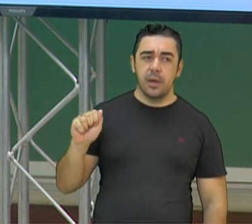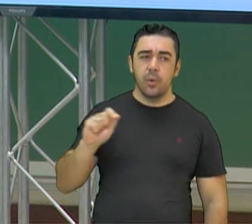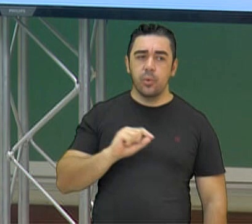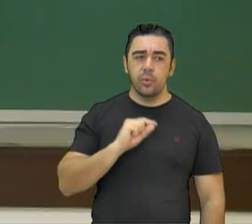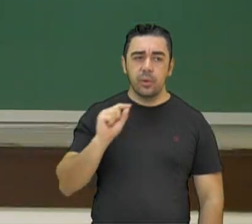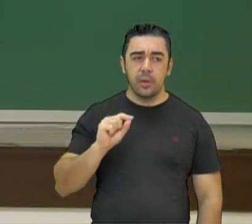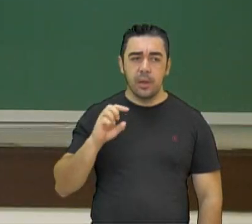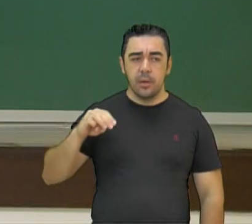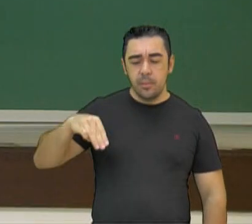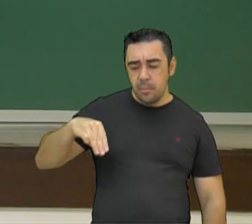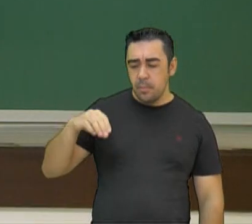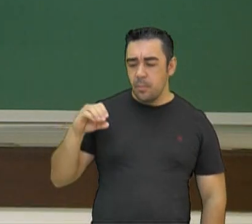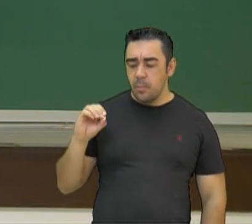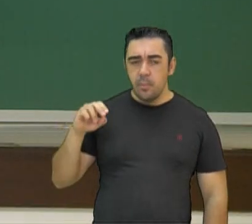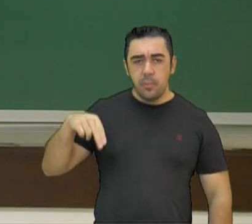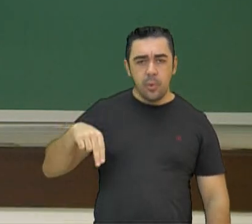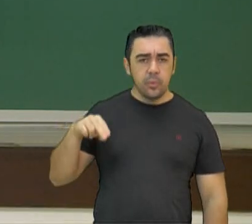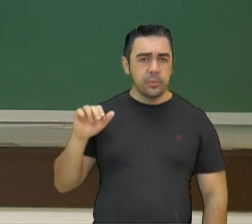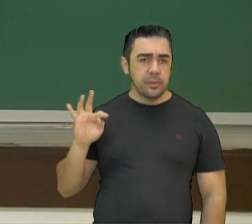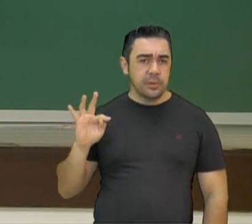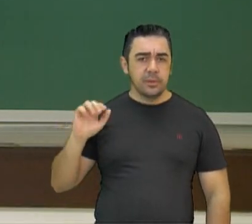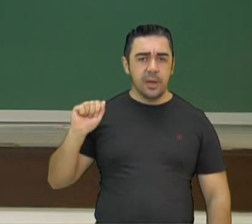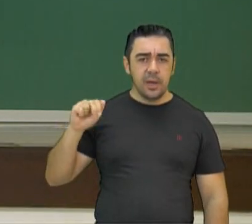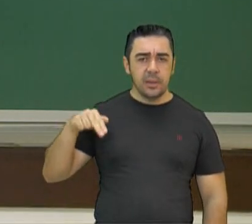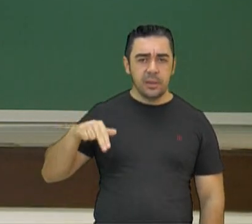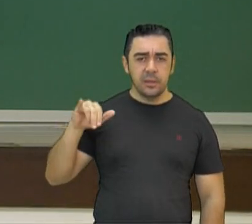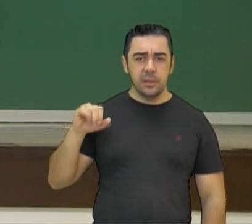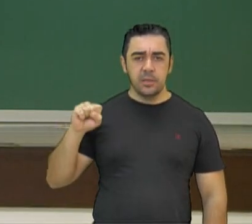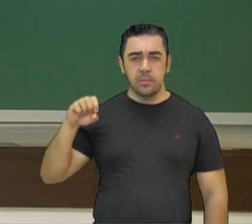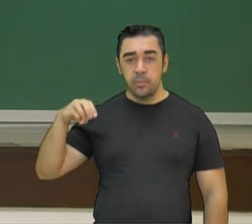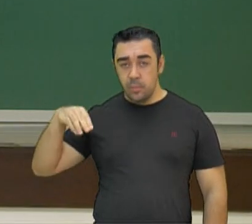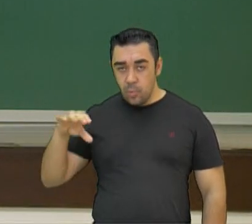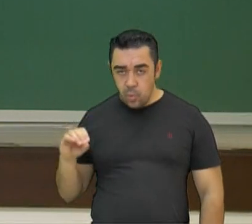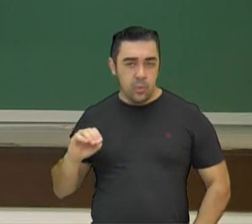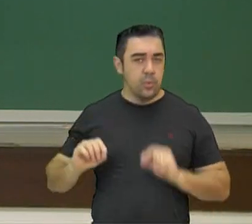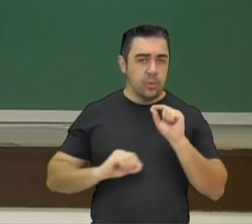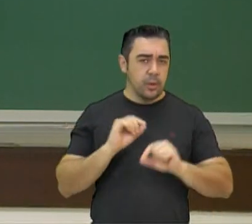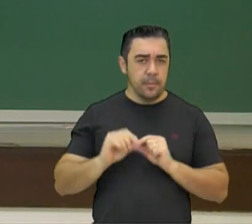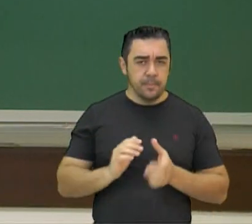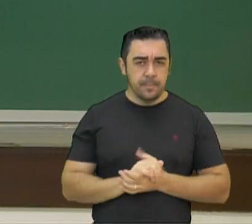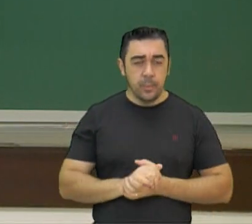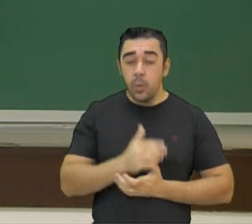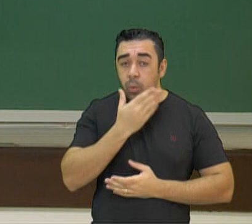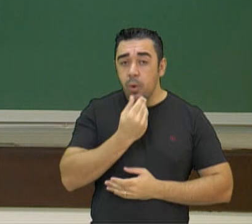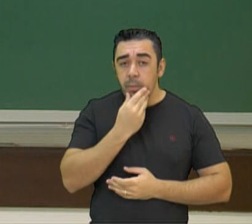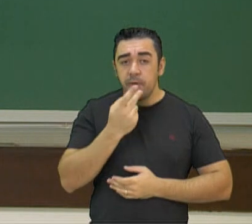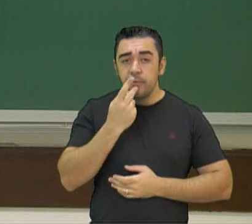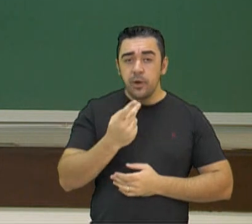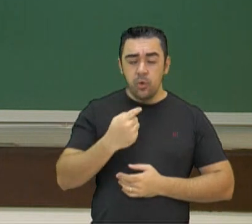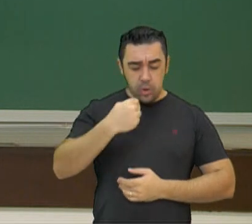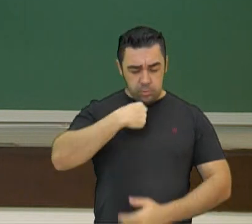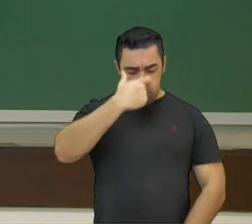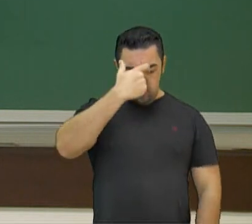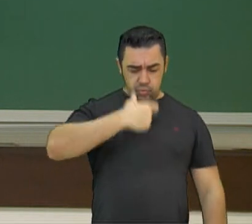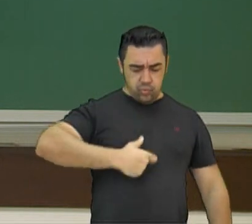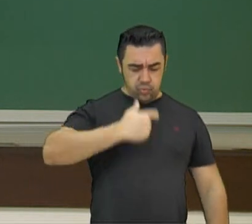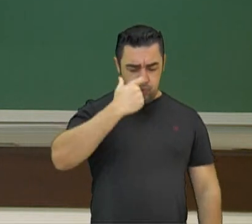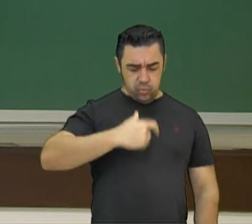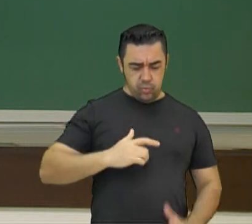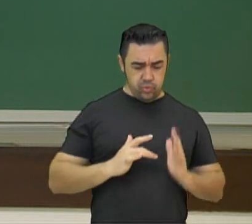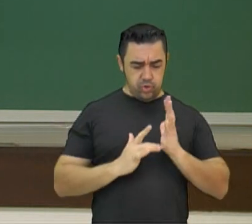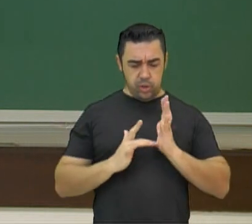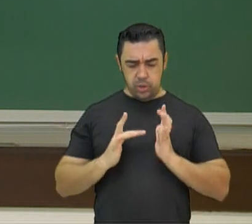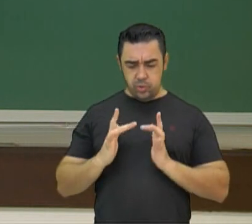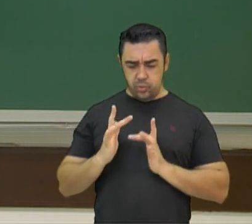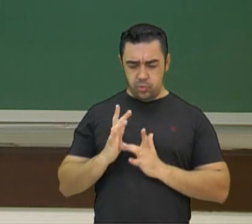montanismo. O que é esse montanismo? Teve um sujeito lá que falou, eu sou Cristo reencarnado, eu